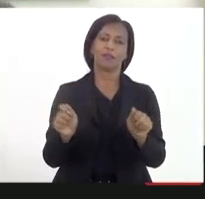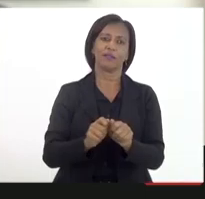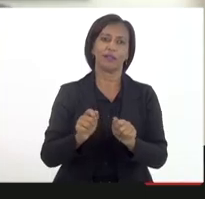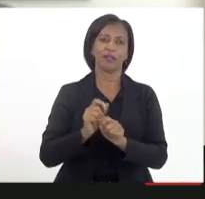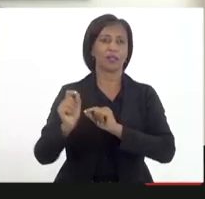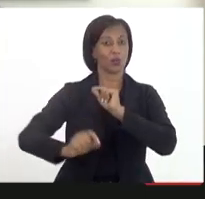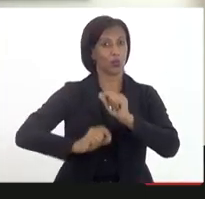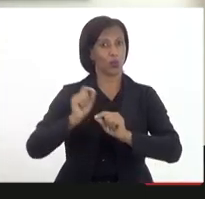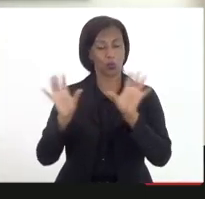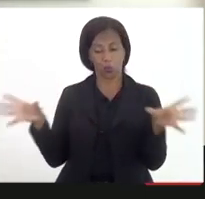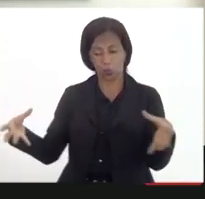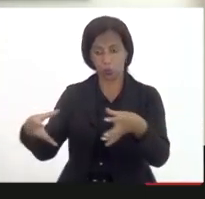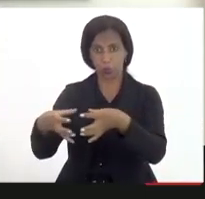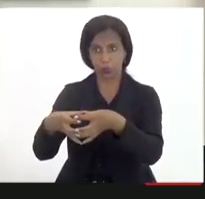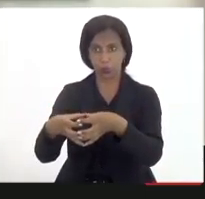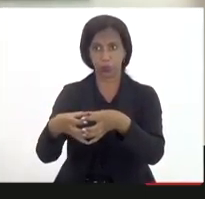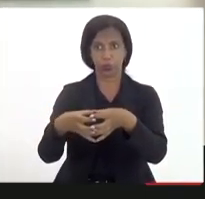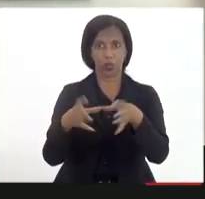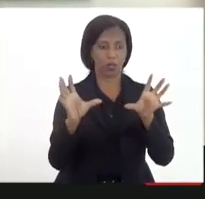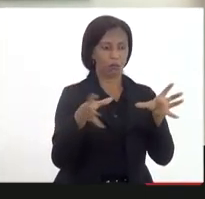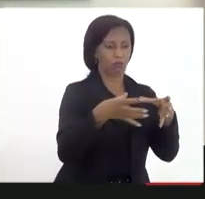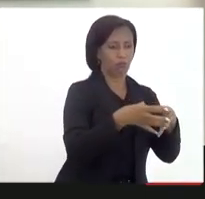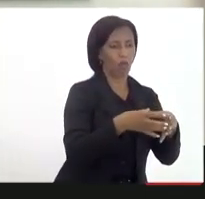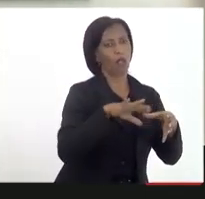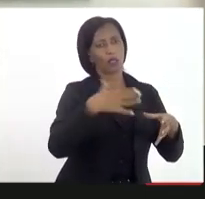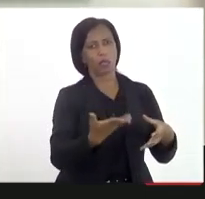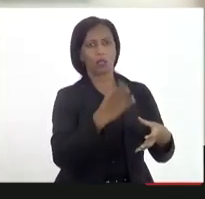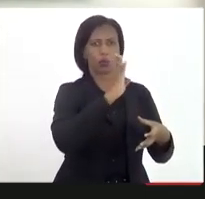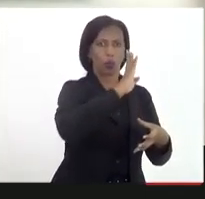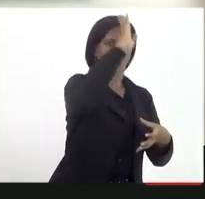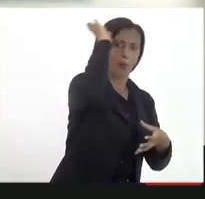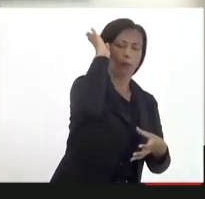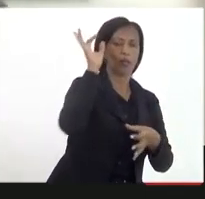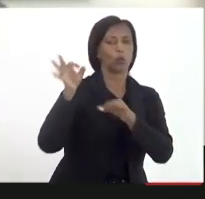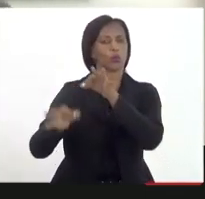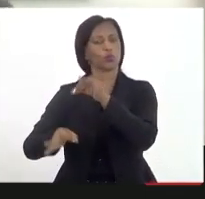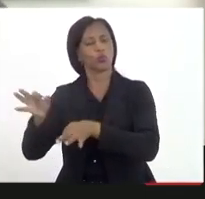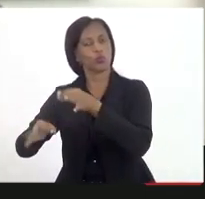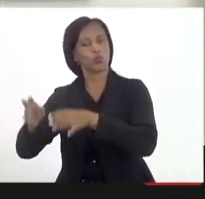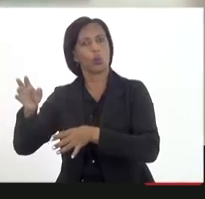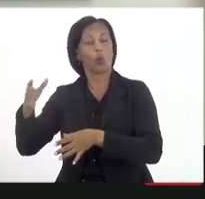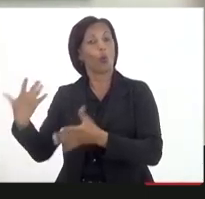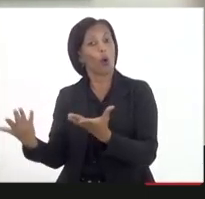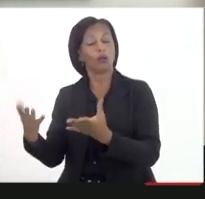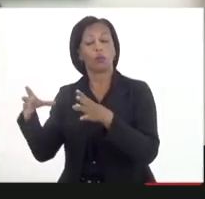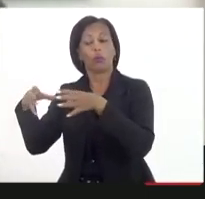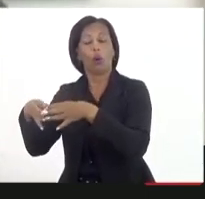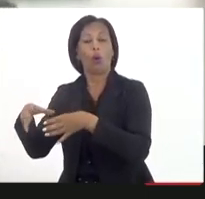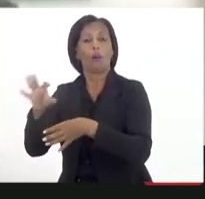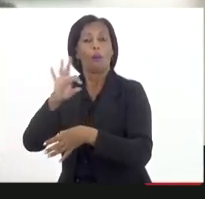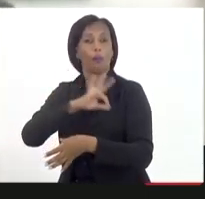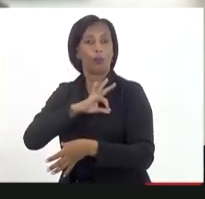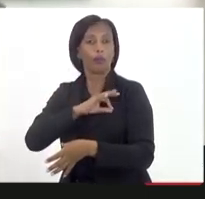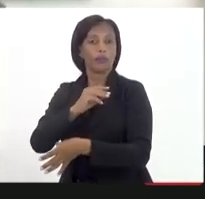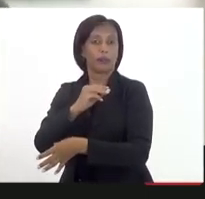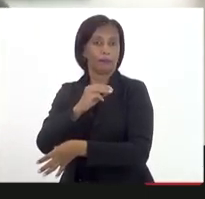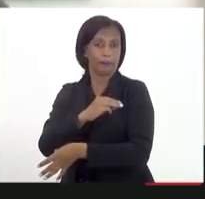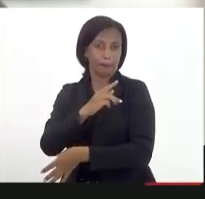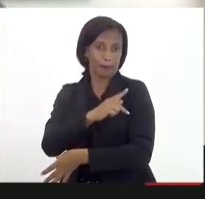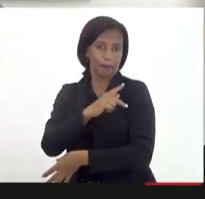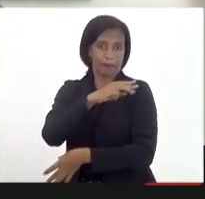a categoria as duas carreiras tanto com bombeiros quanto da justiça militar quanto da Polícia Militar tem um servidores